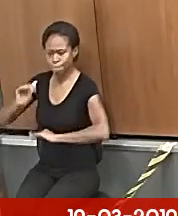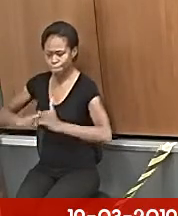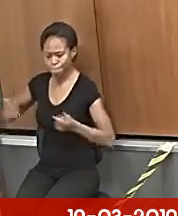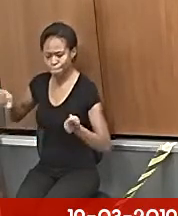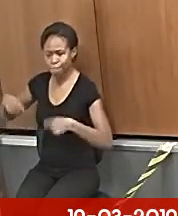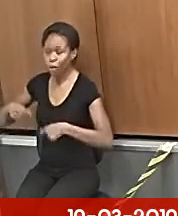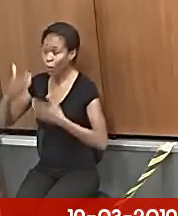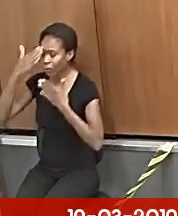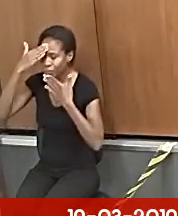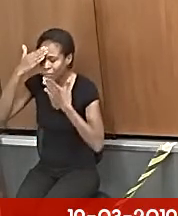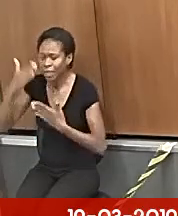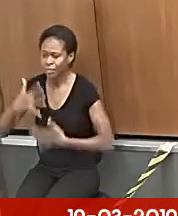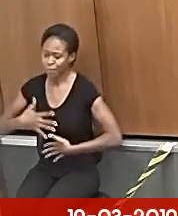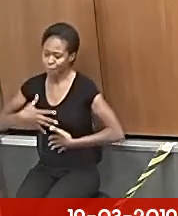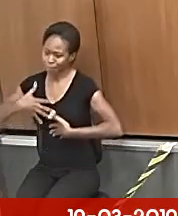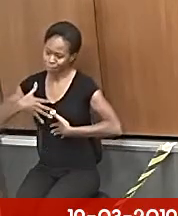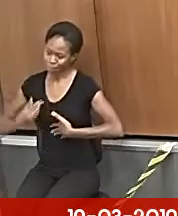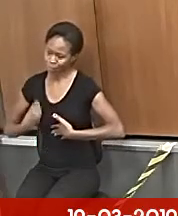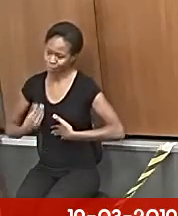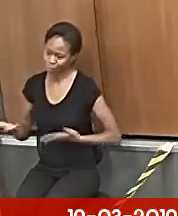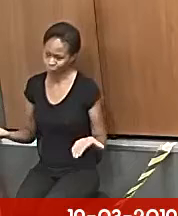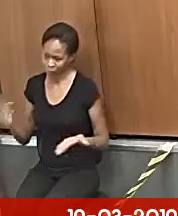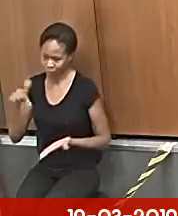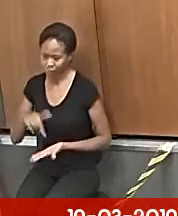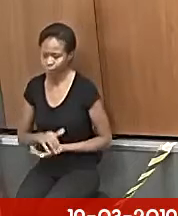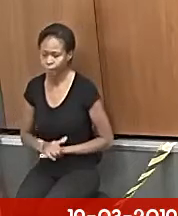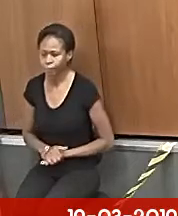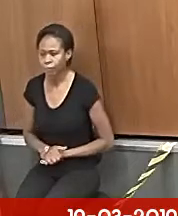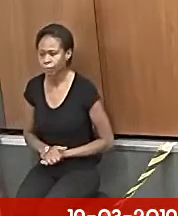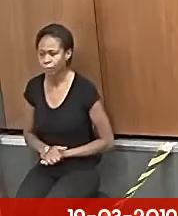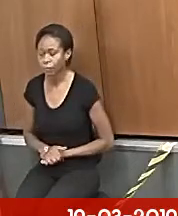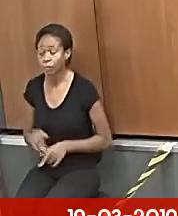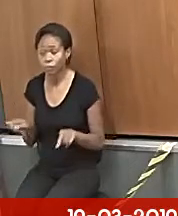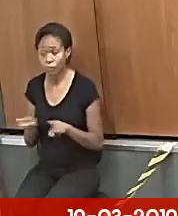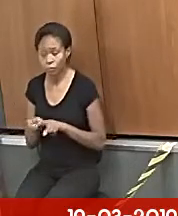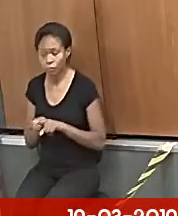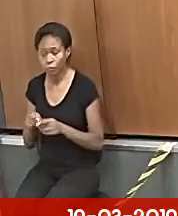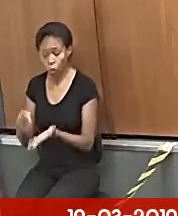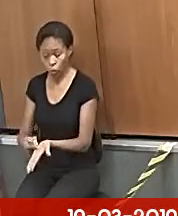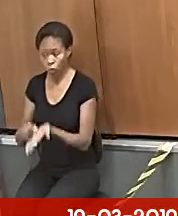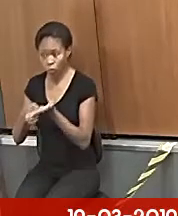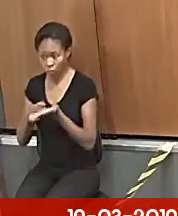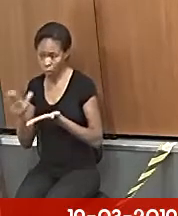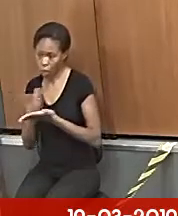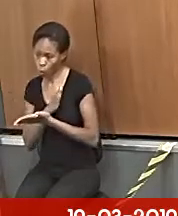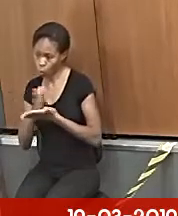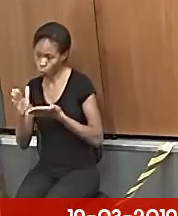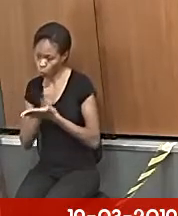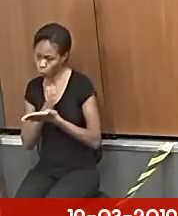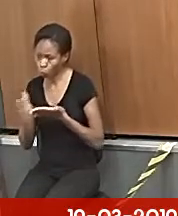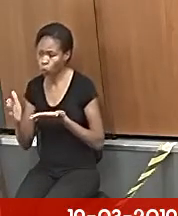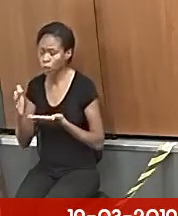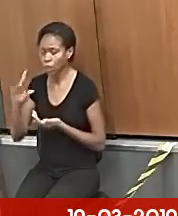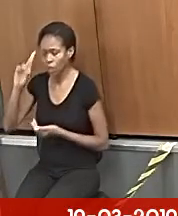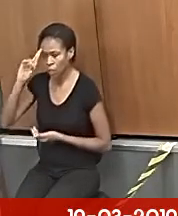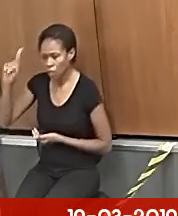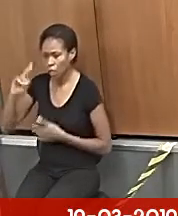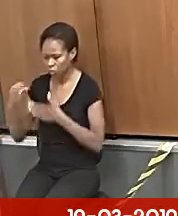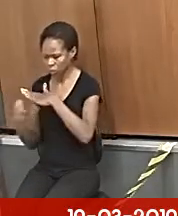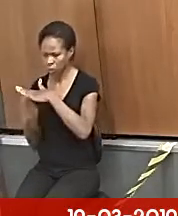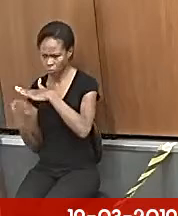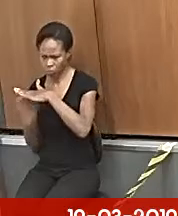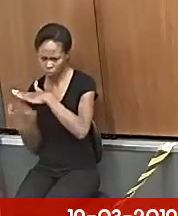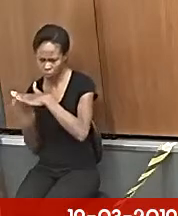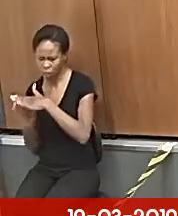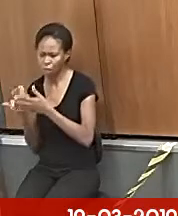obrigado fiquei muito honrado de participações é e ainda o sandro nós convidamos há também alguns empresários proprietários de redes de